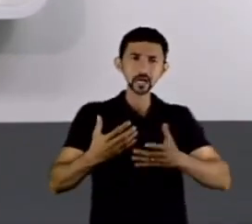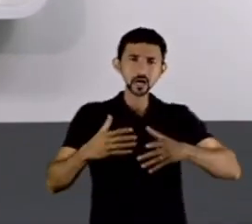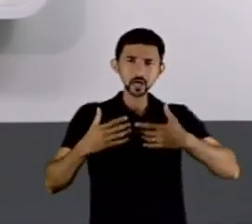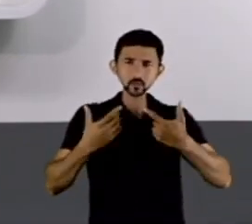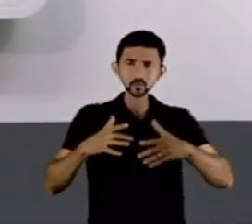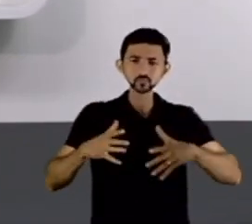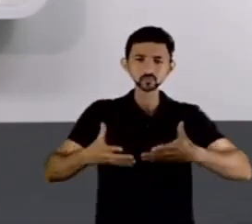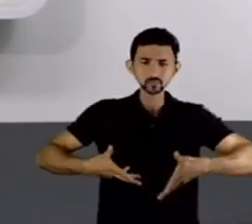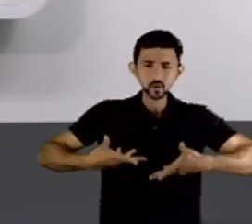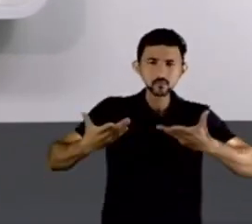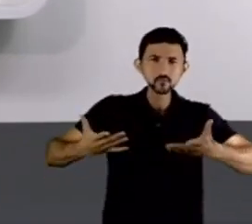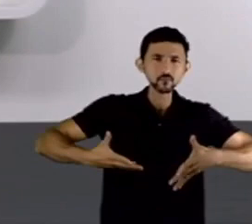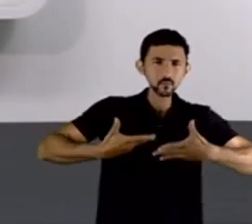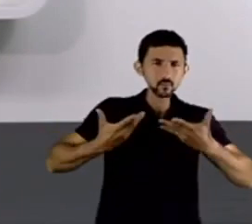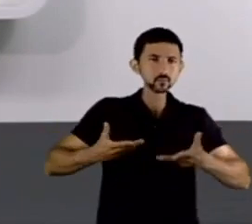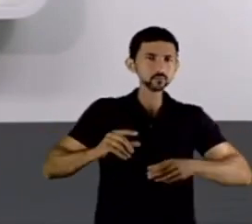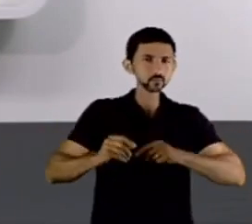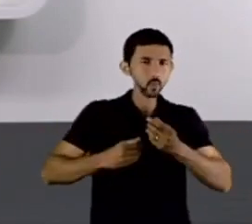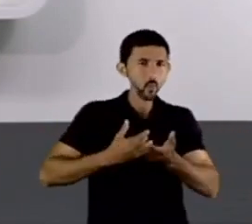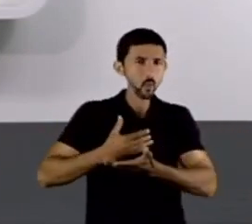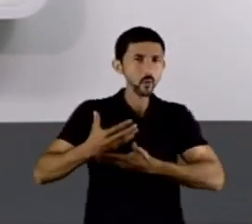incentivar,